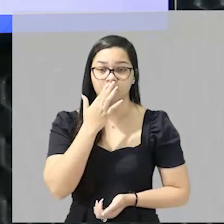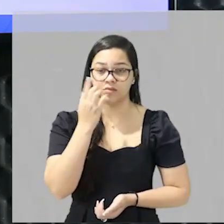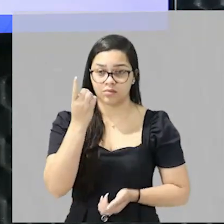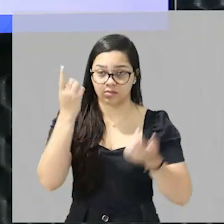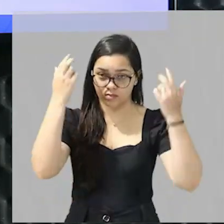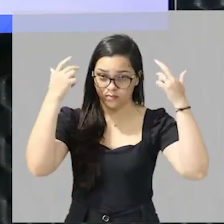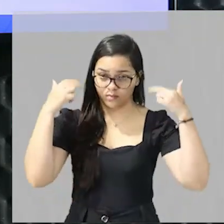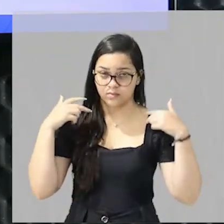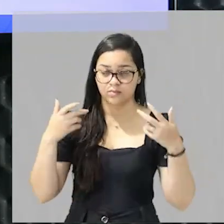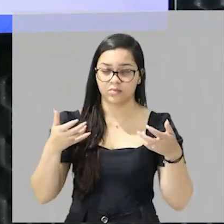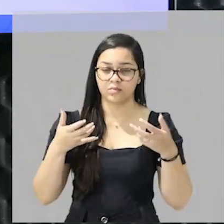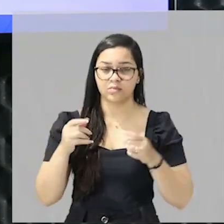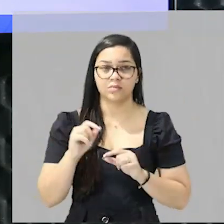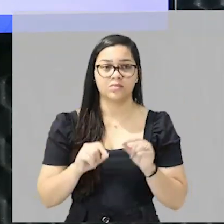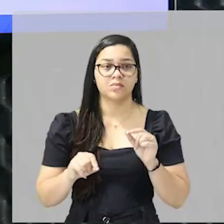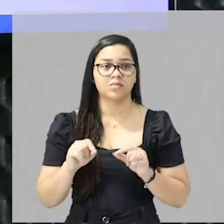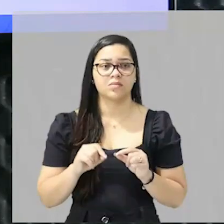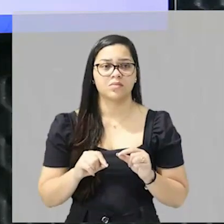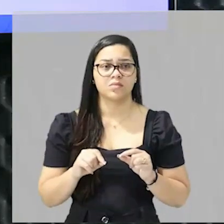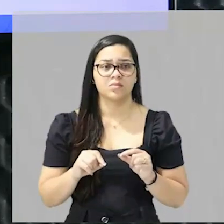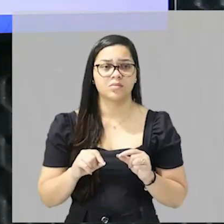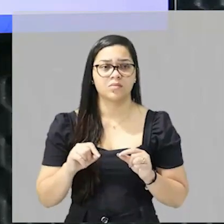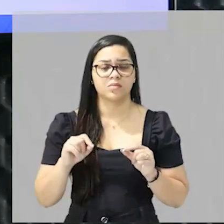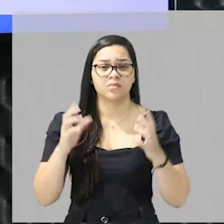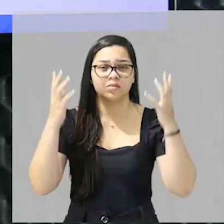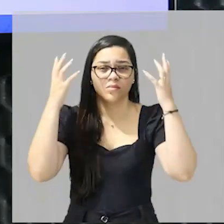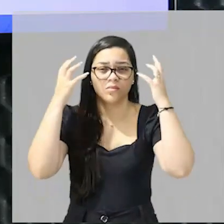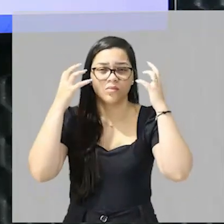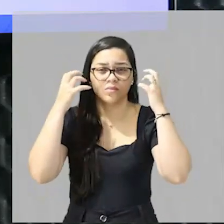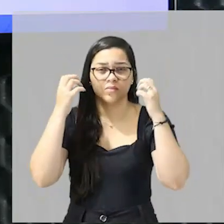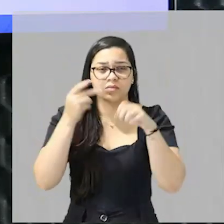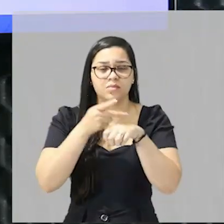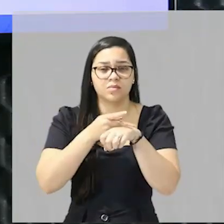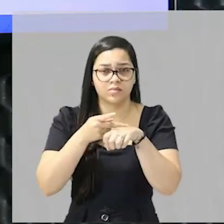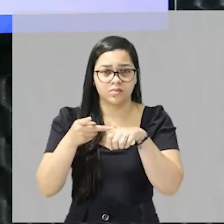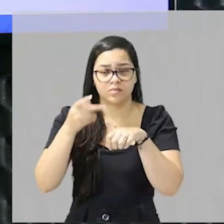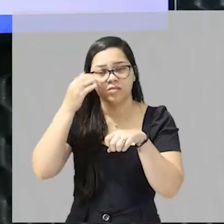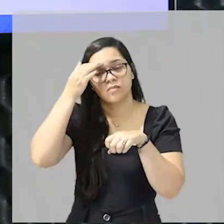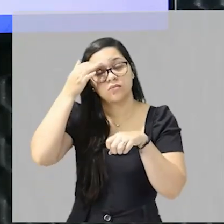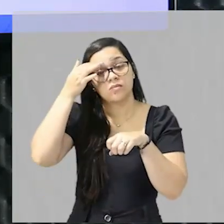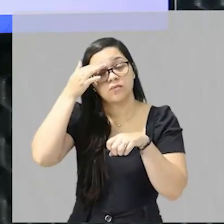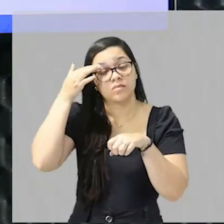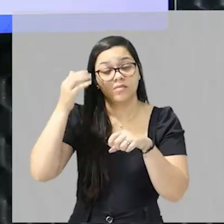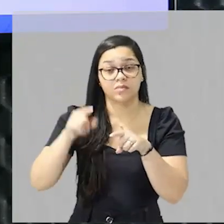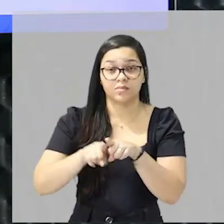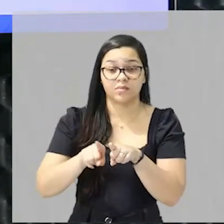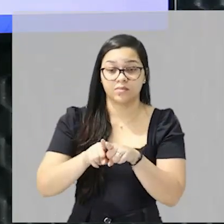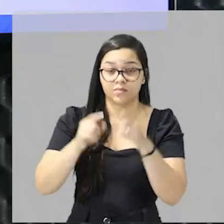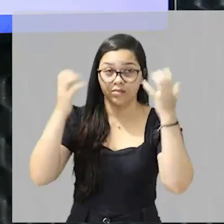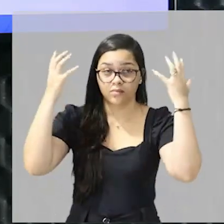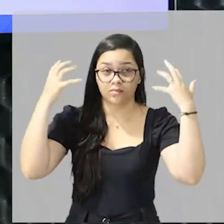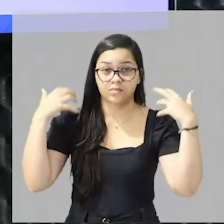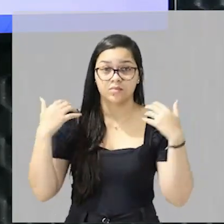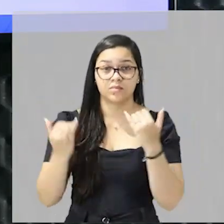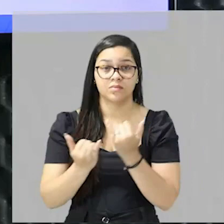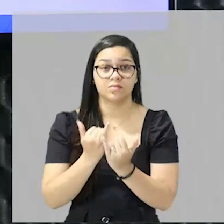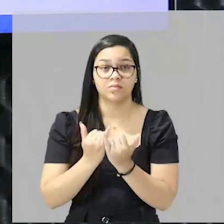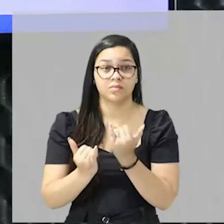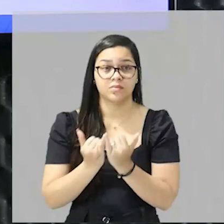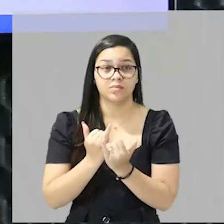cabeleireira sugeriu, é muito escuro, é muito preto. E aí o cabelo fica parecendo